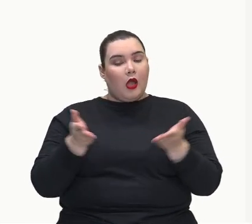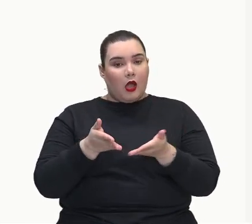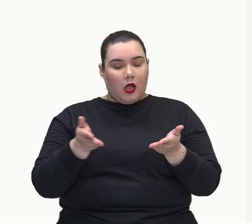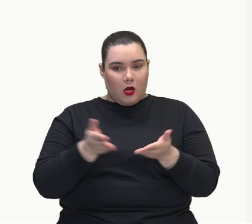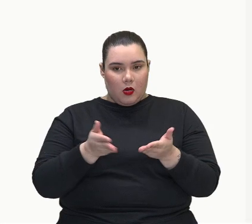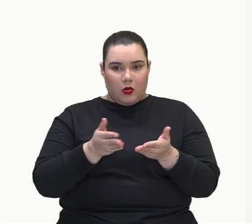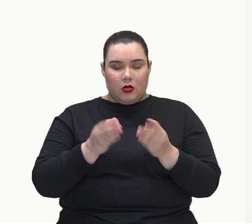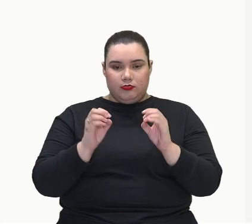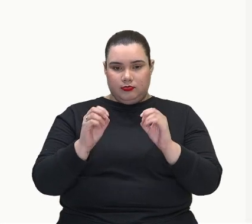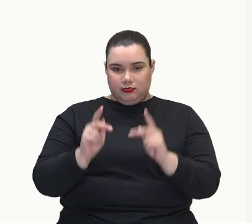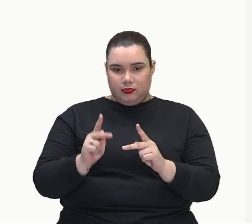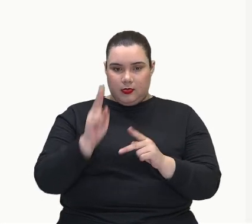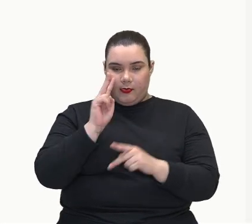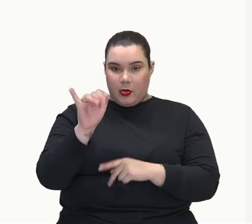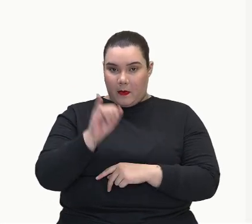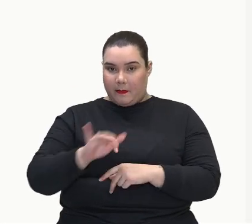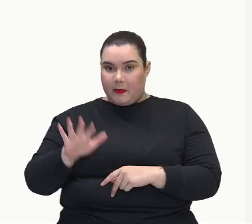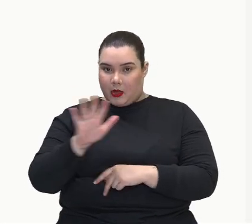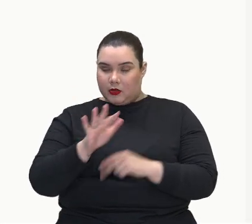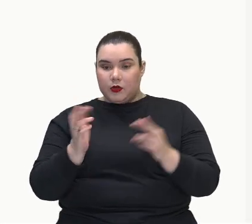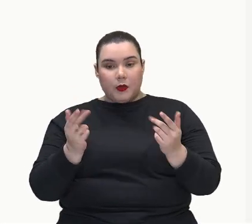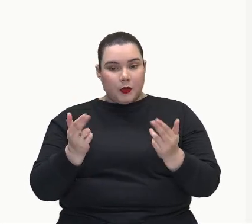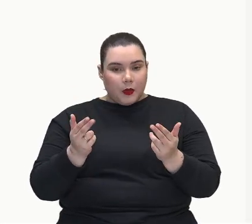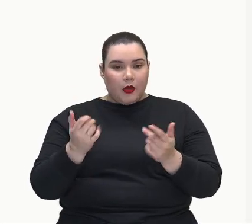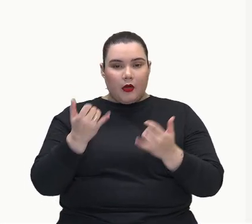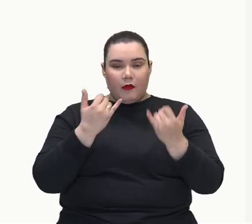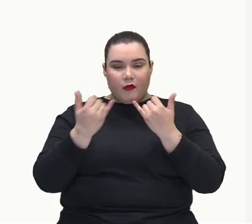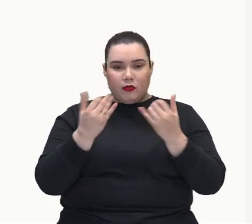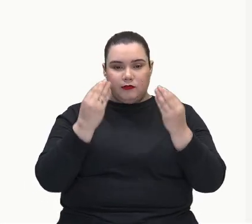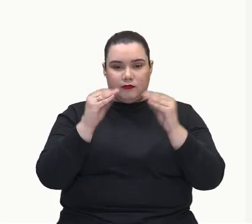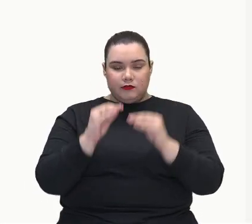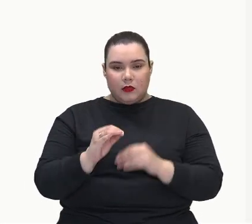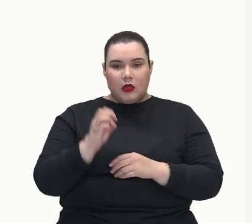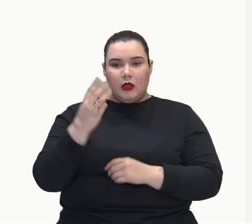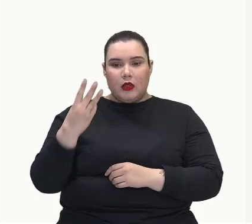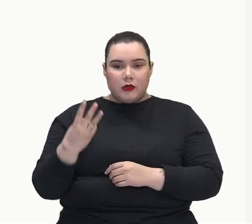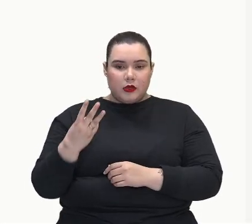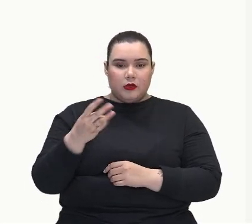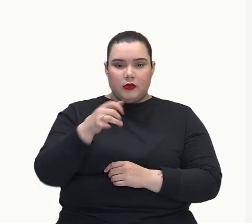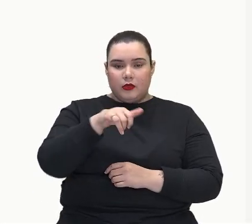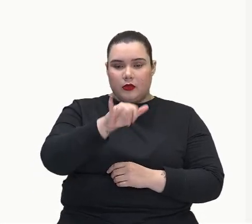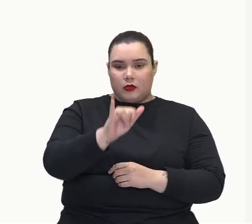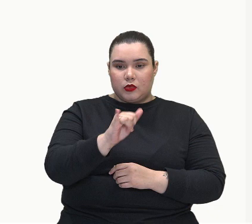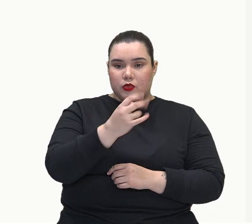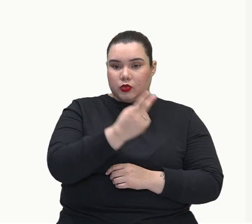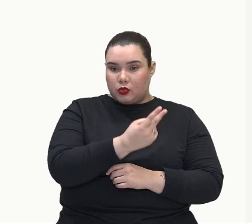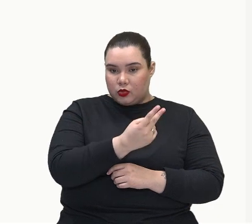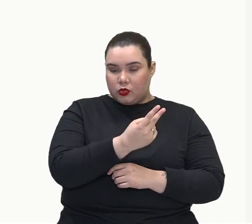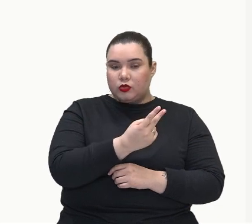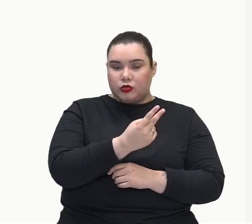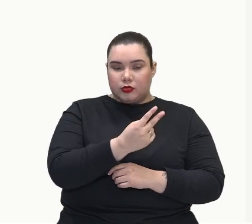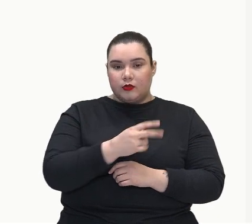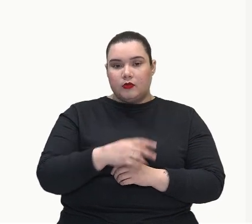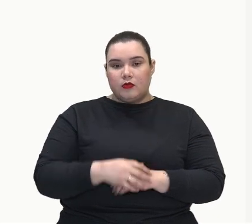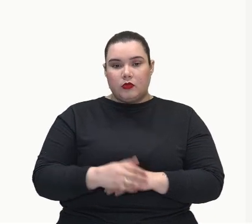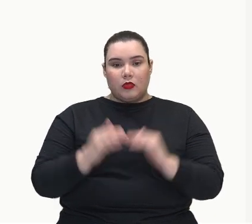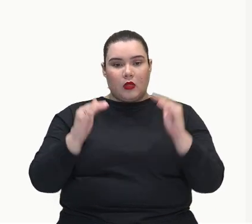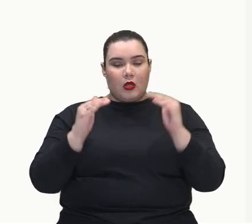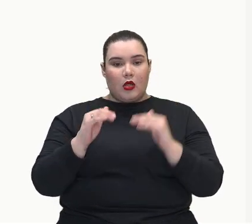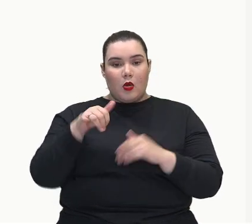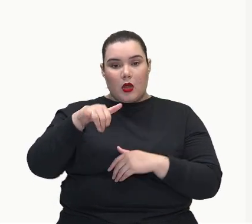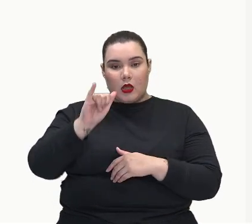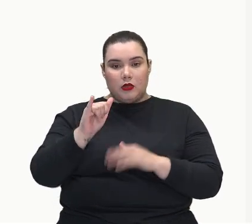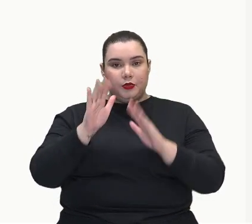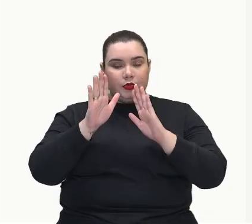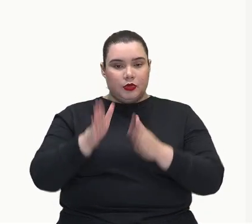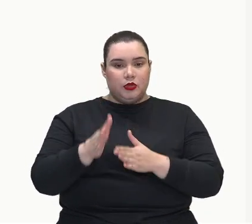que a figura é a mesma. Temos os valores 3, Y e 2 na reta S. O valor de Y a